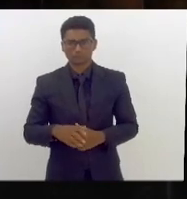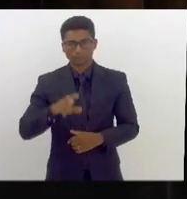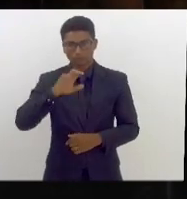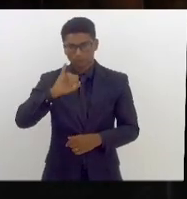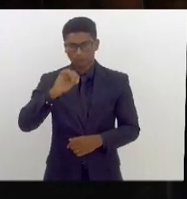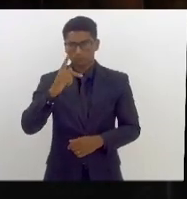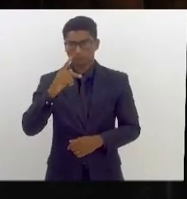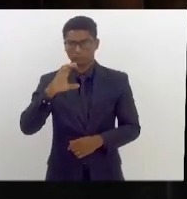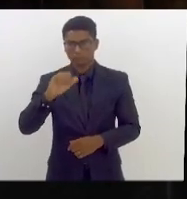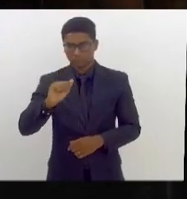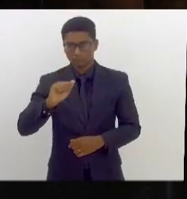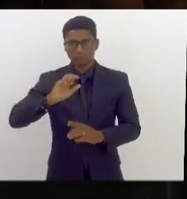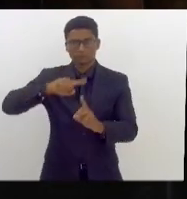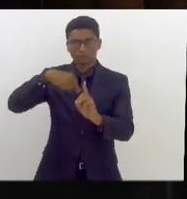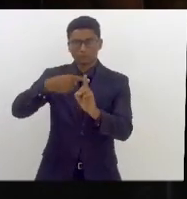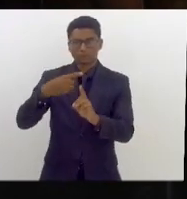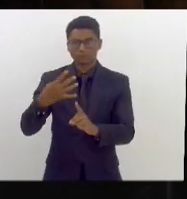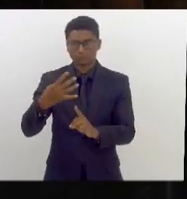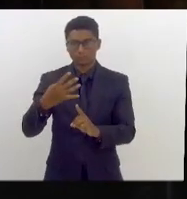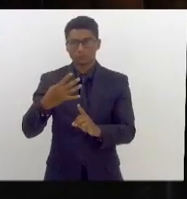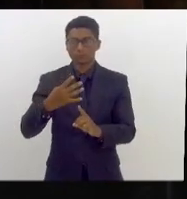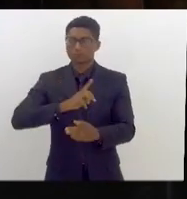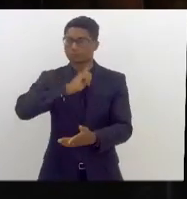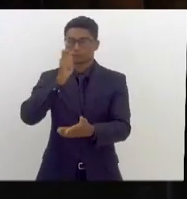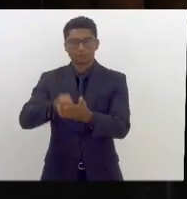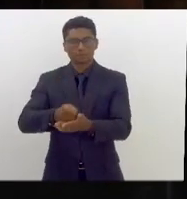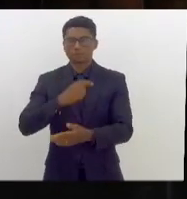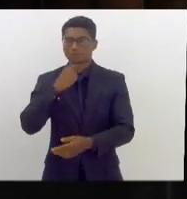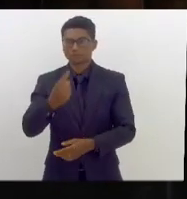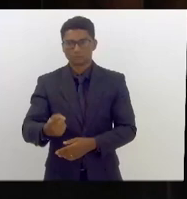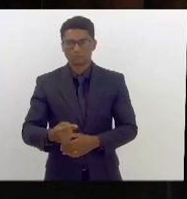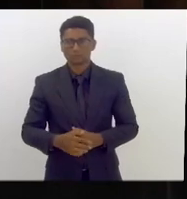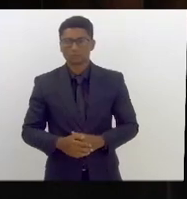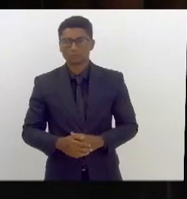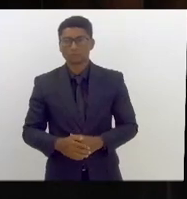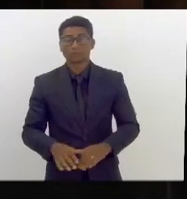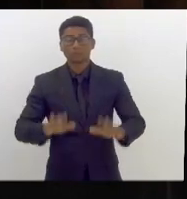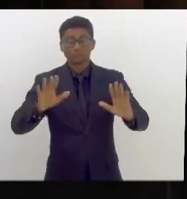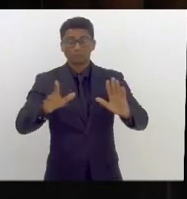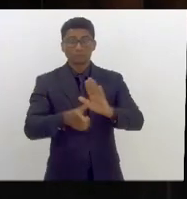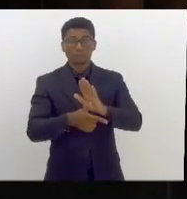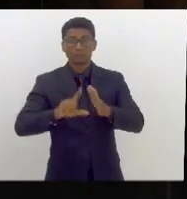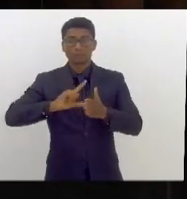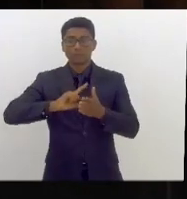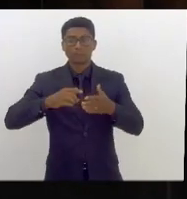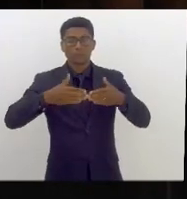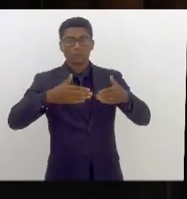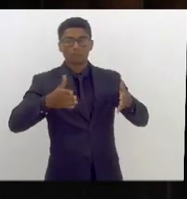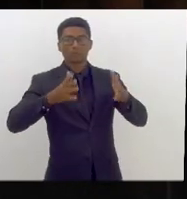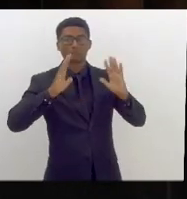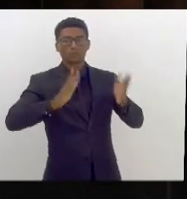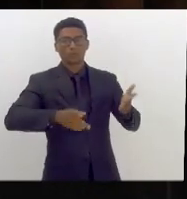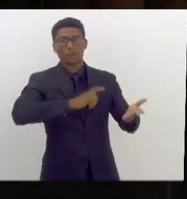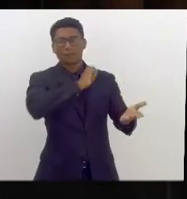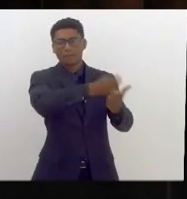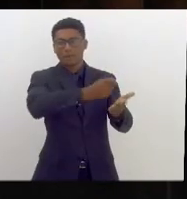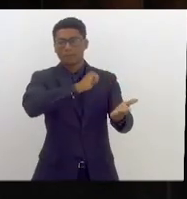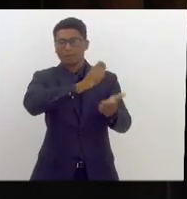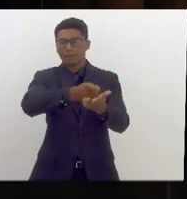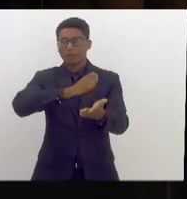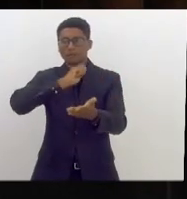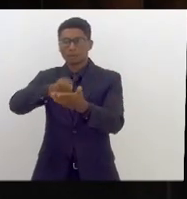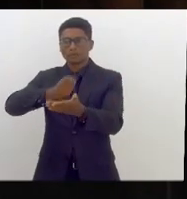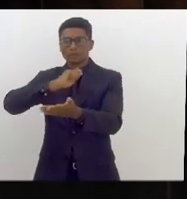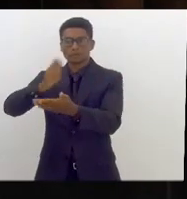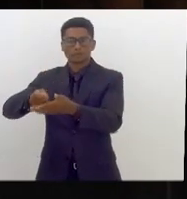mais 4, ela é impagável. Mas, na verdade, o que seria o montante inicial da dívida já foi pago e repago.